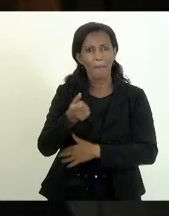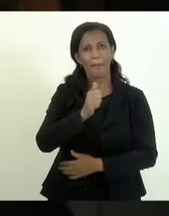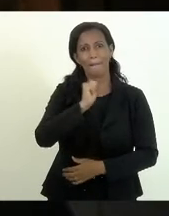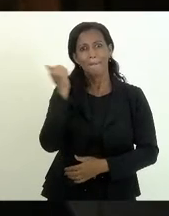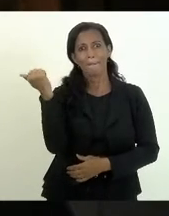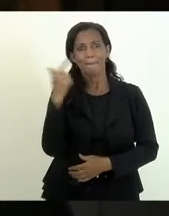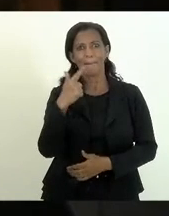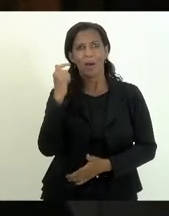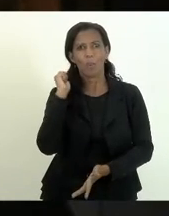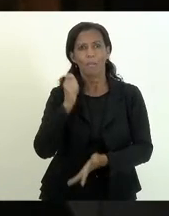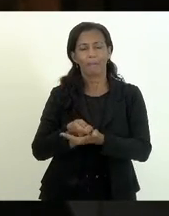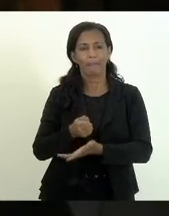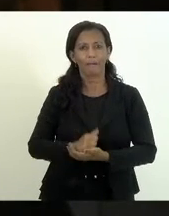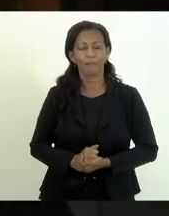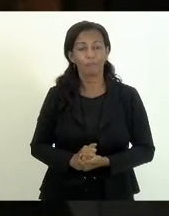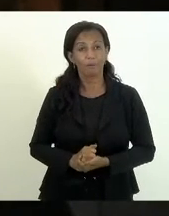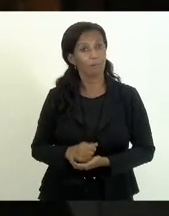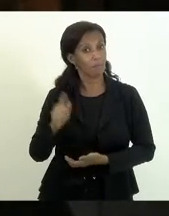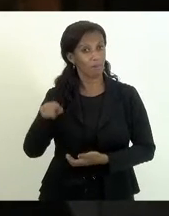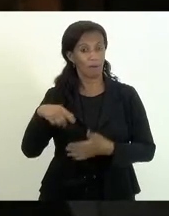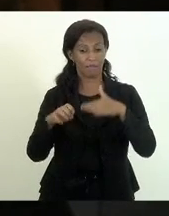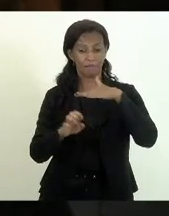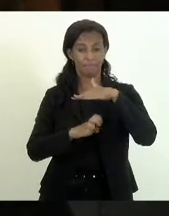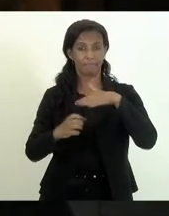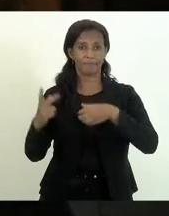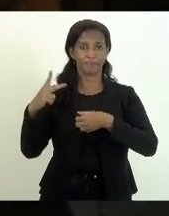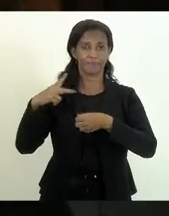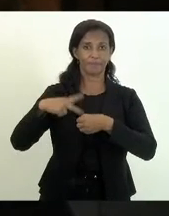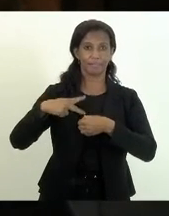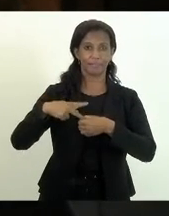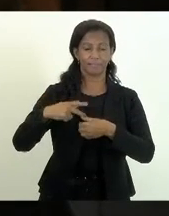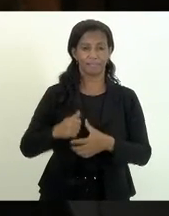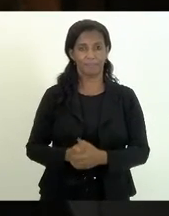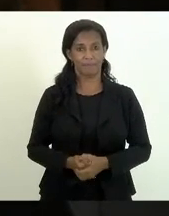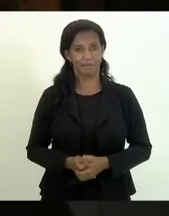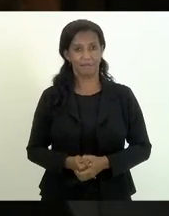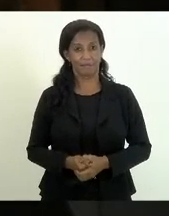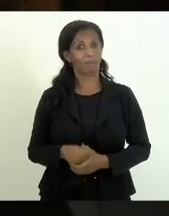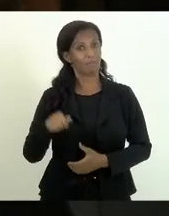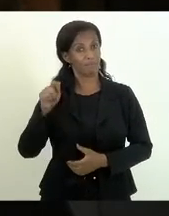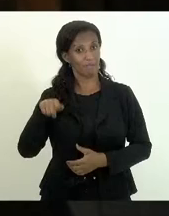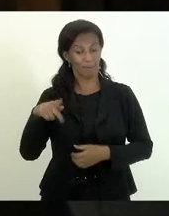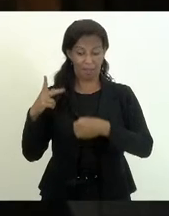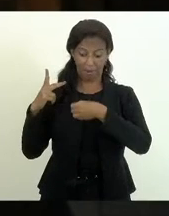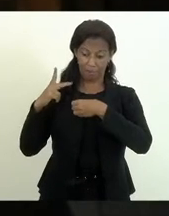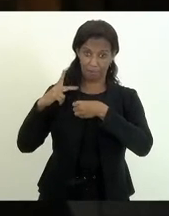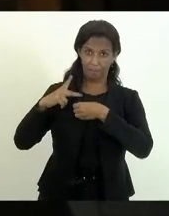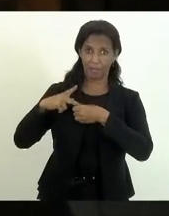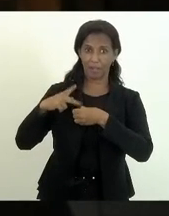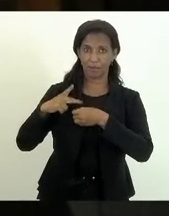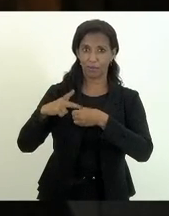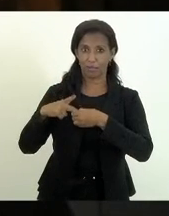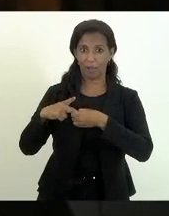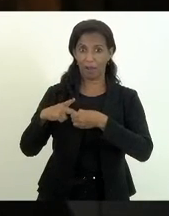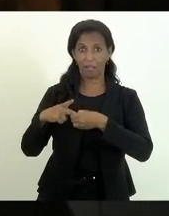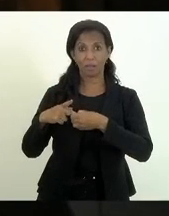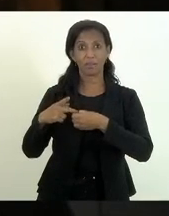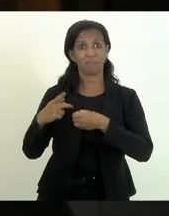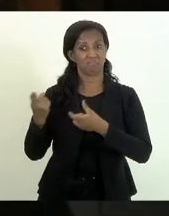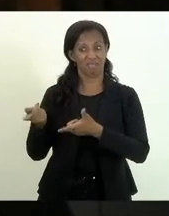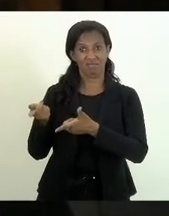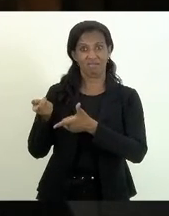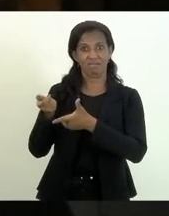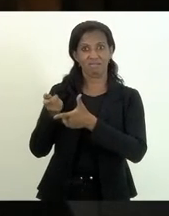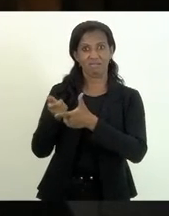pagador a Petrobras e e a Petrobras é devedora